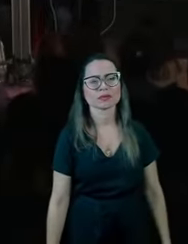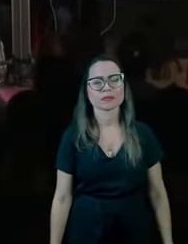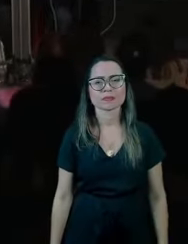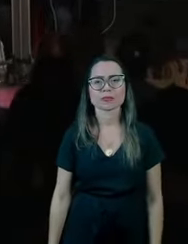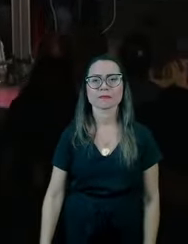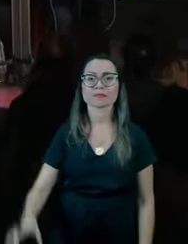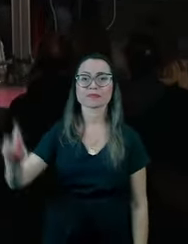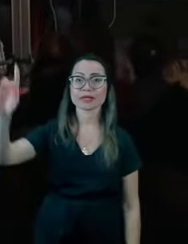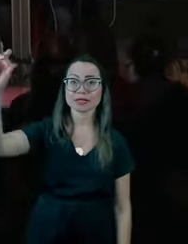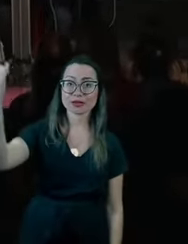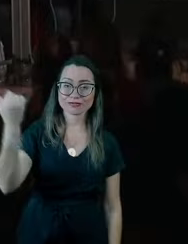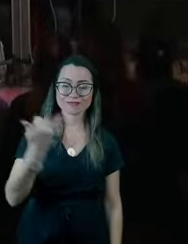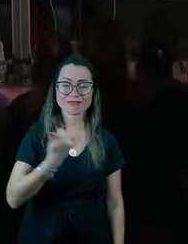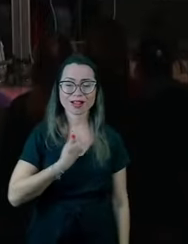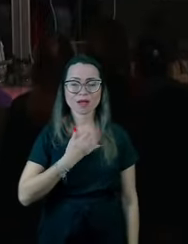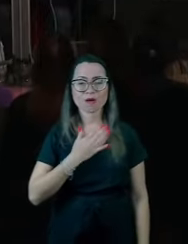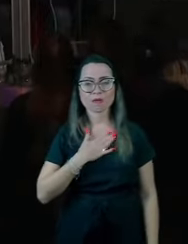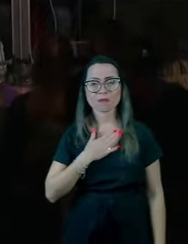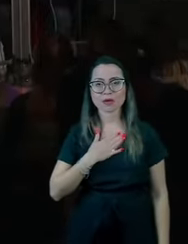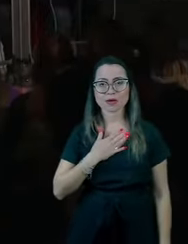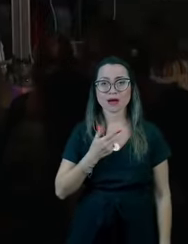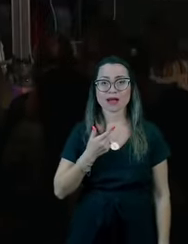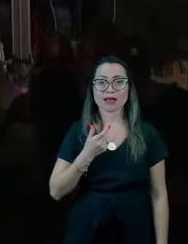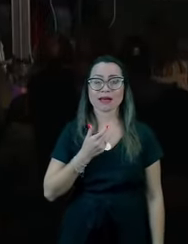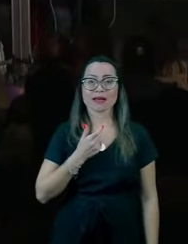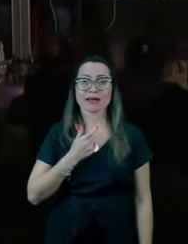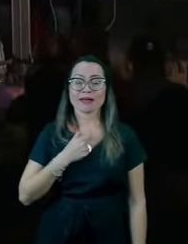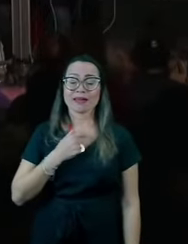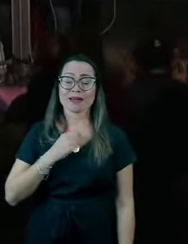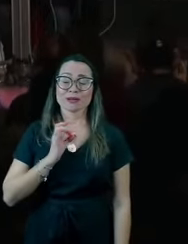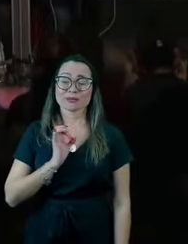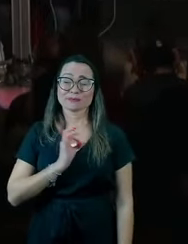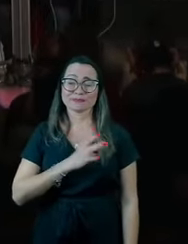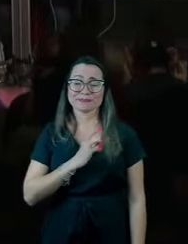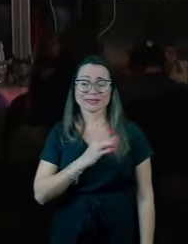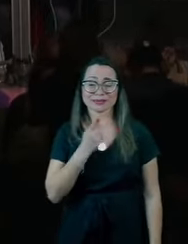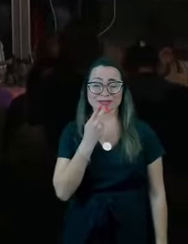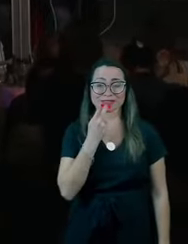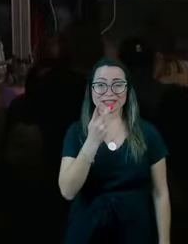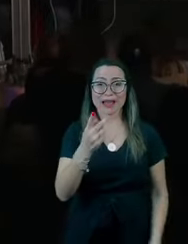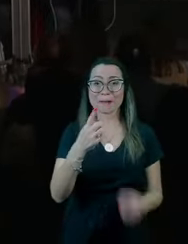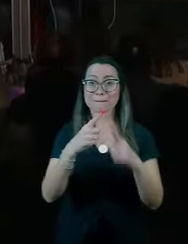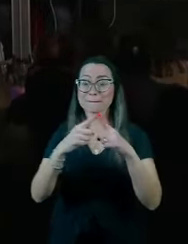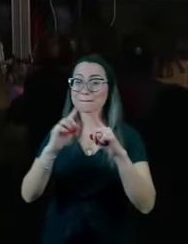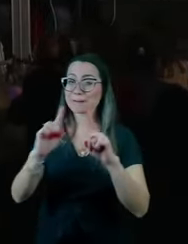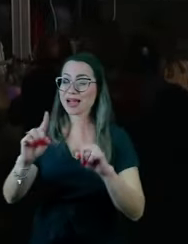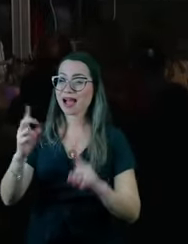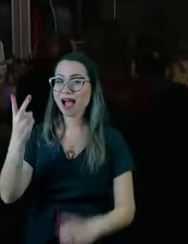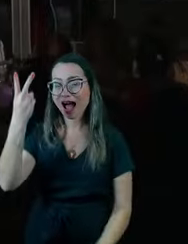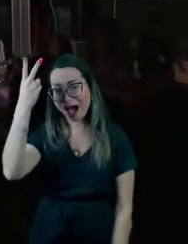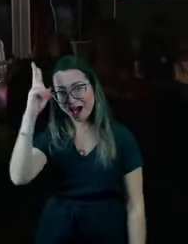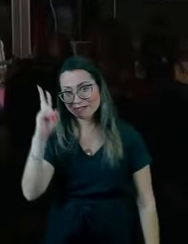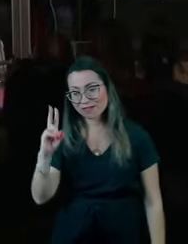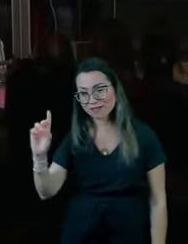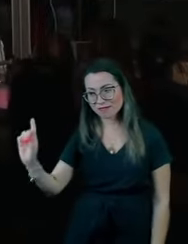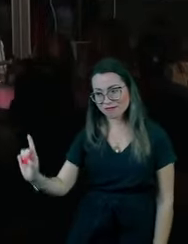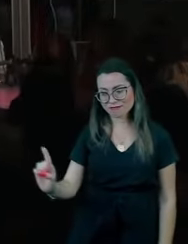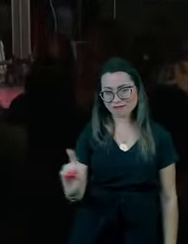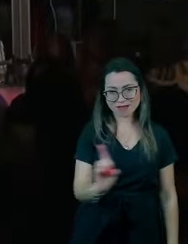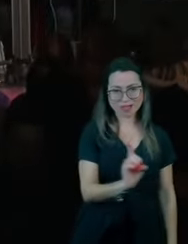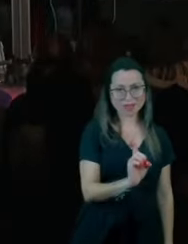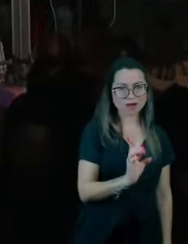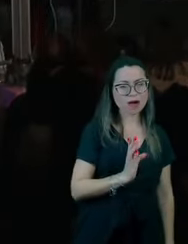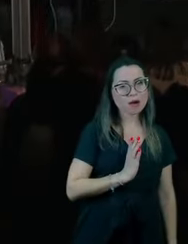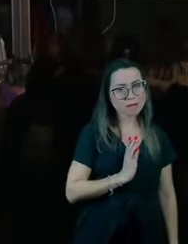Deus falou comigo muito forte, eu não ia liberar, eu tenho muito temor, mas a Vivi veio aqui, falou comigo, me